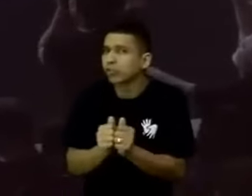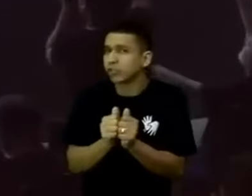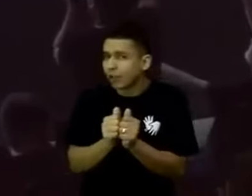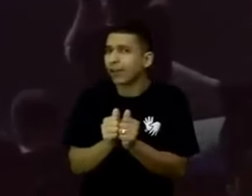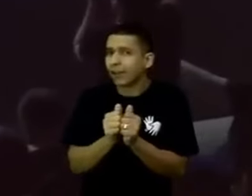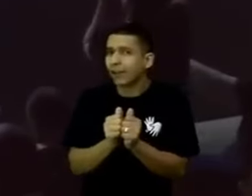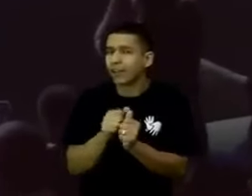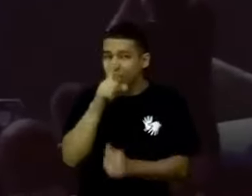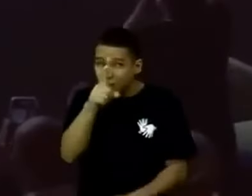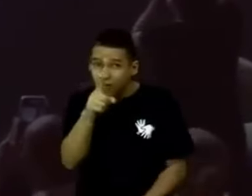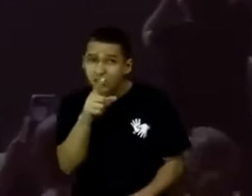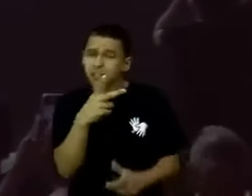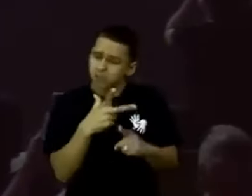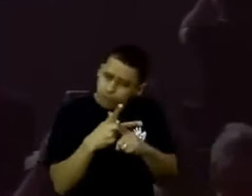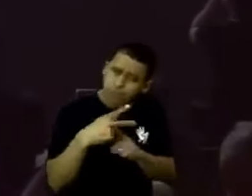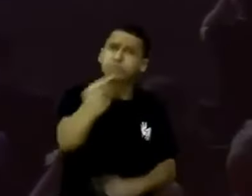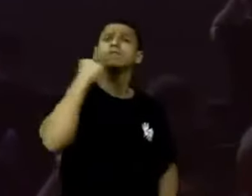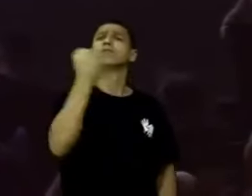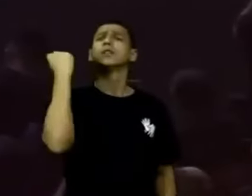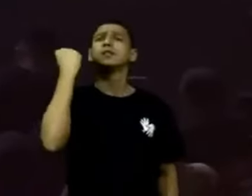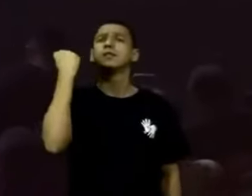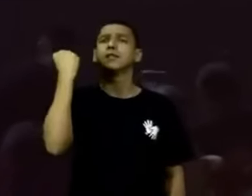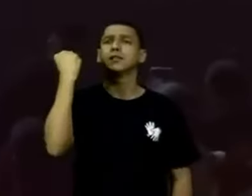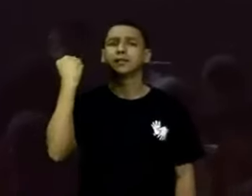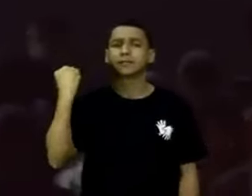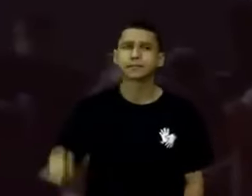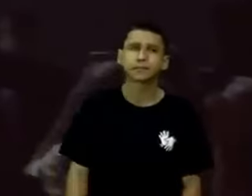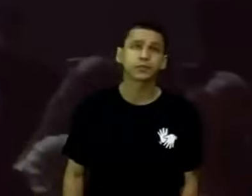antecipar o milagre pra você.